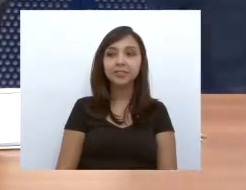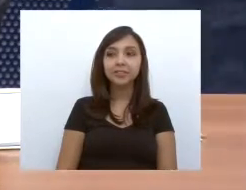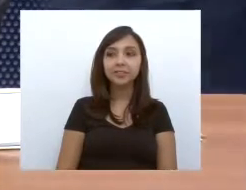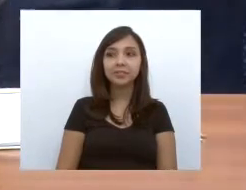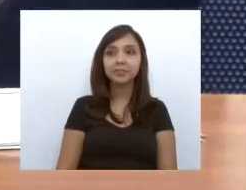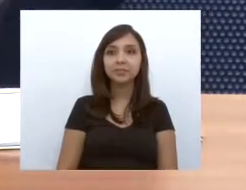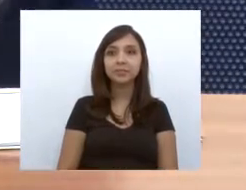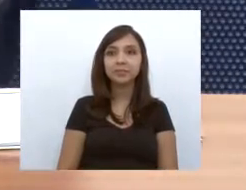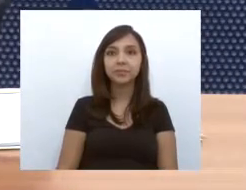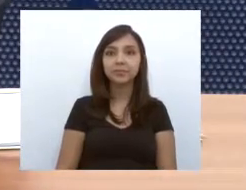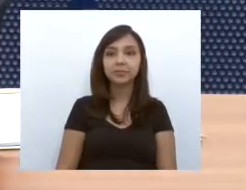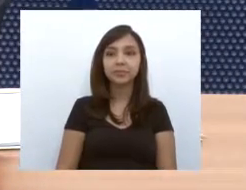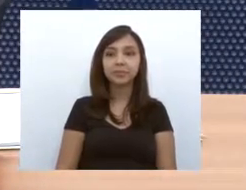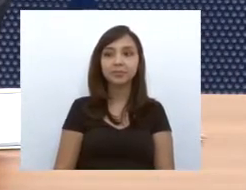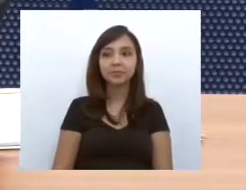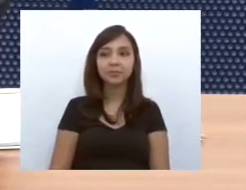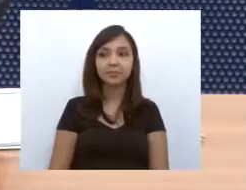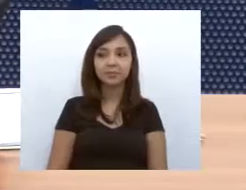Pessoal.